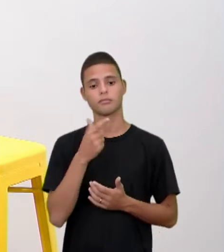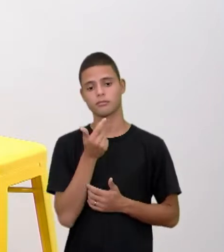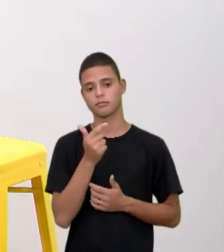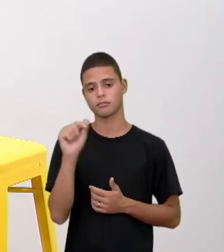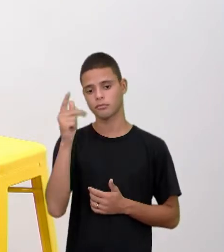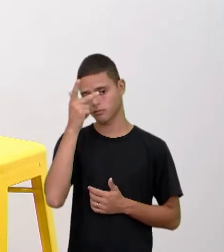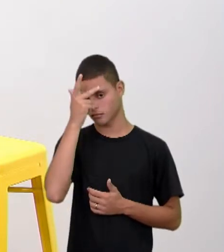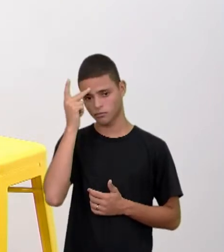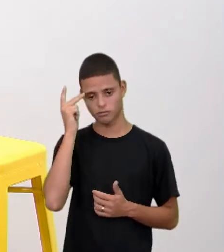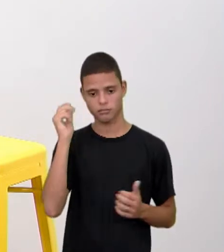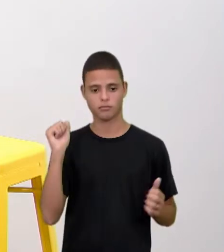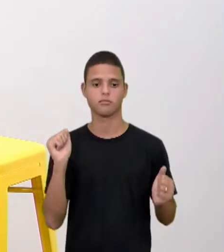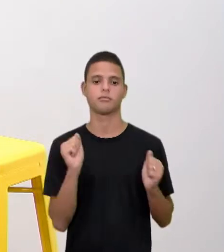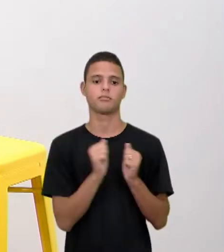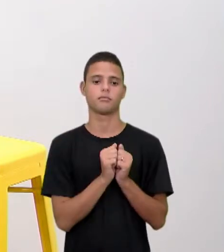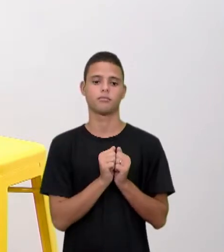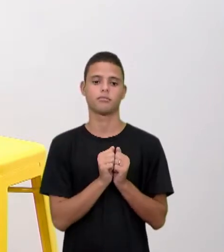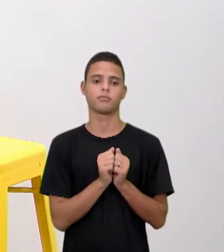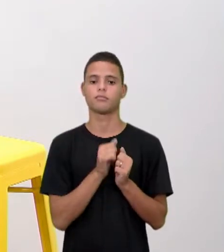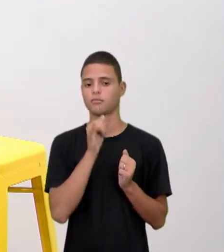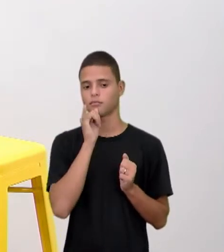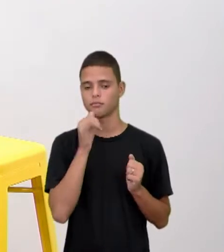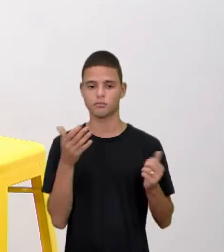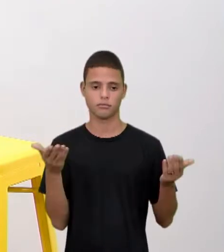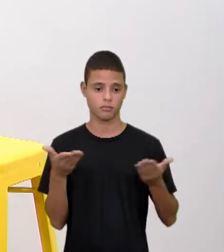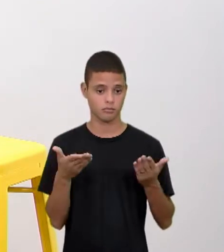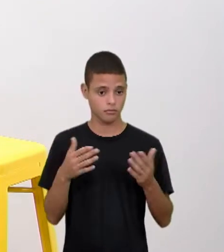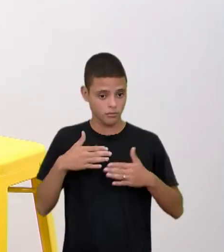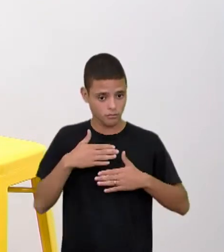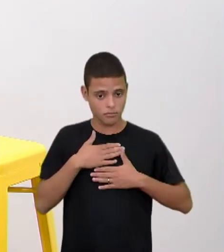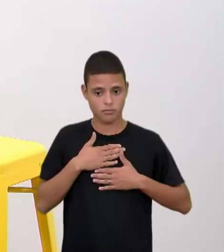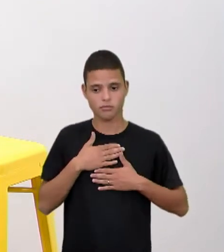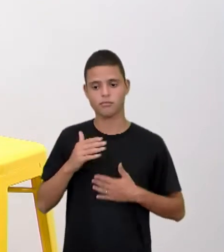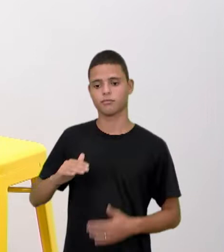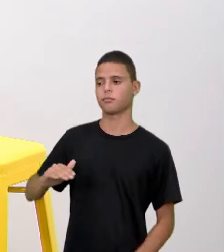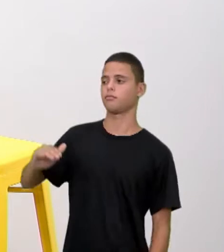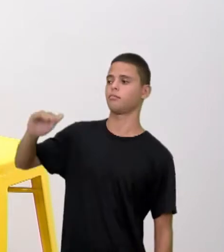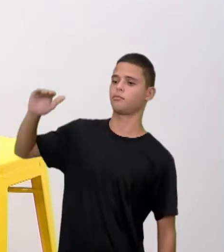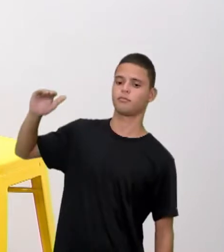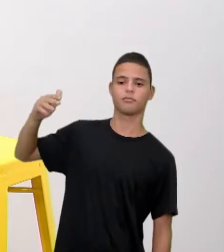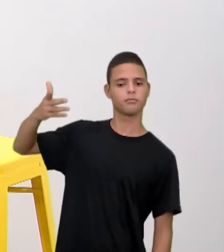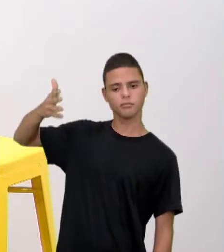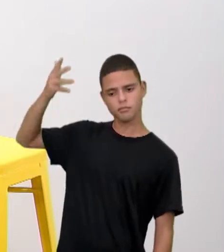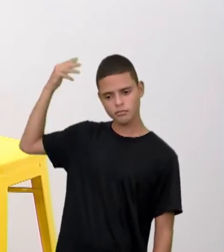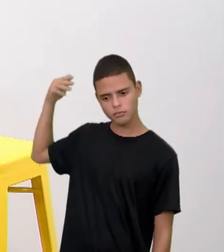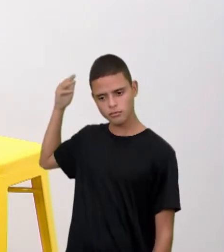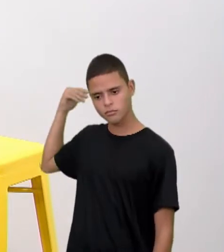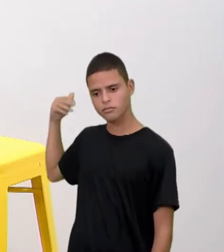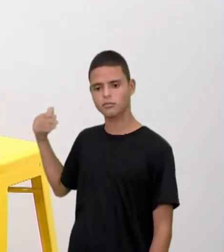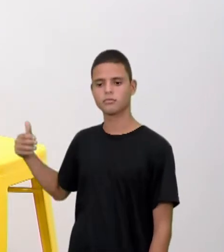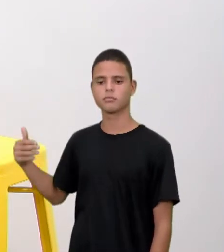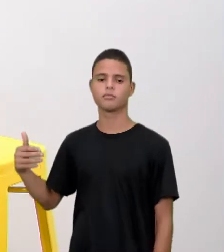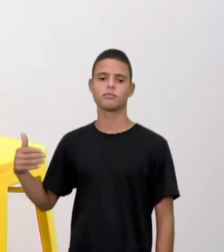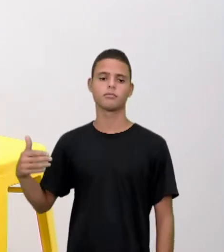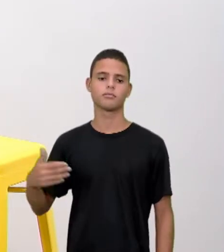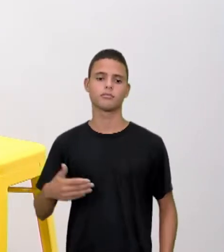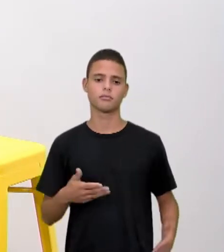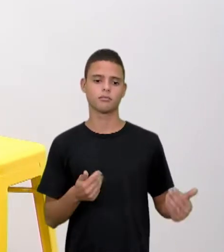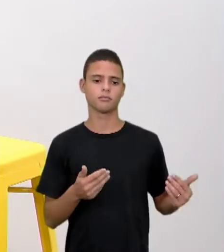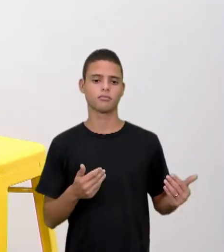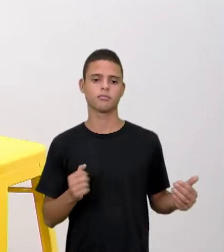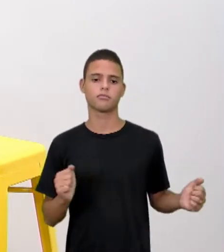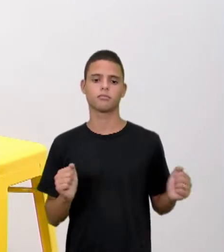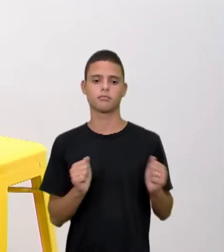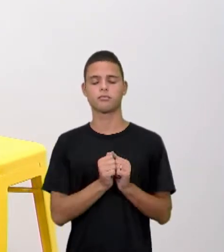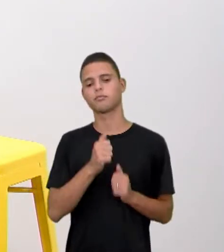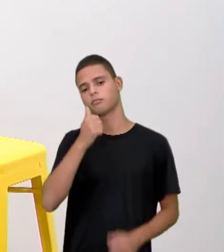pessoa, tá? Então, hoje, eu como adulta, e mesmo quando eu era adolescente, eu não andava com a minha mãe